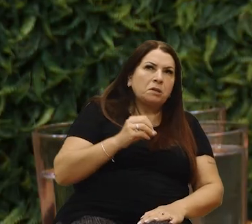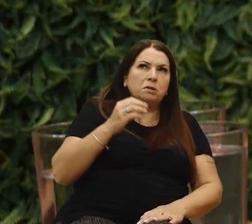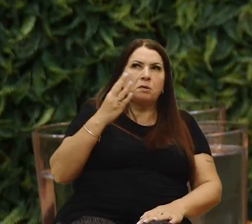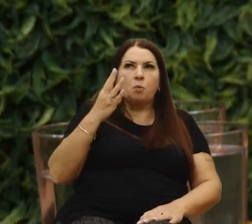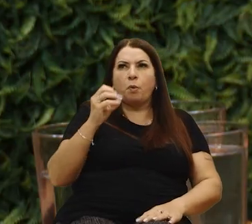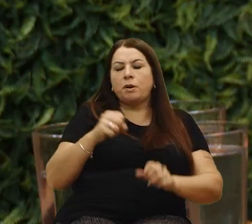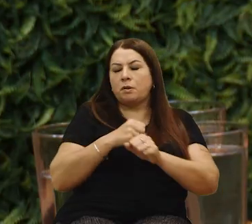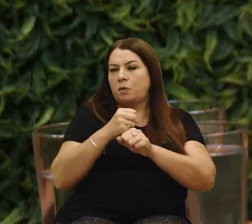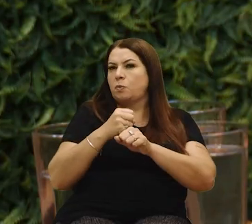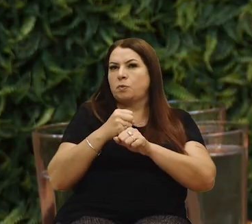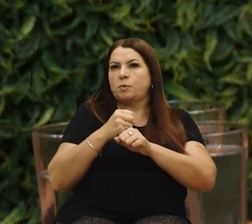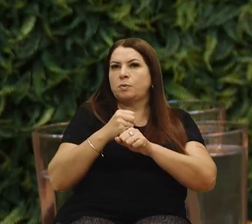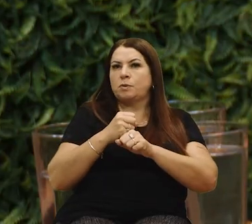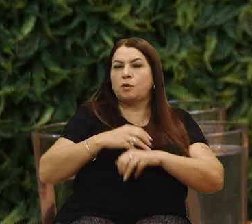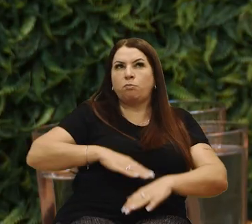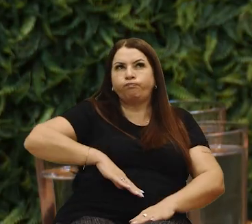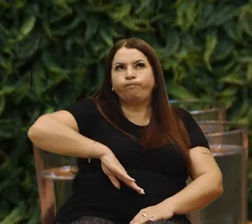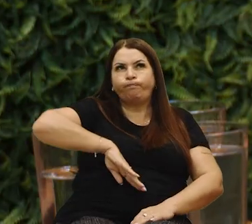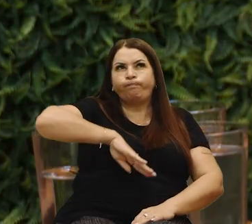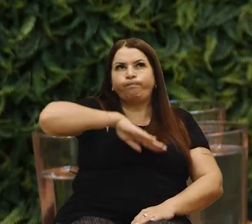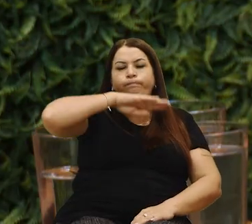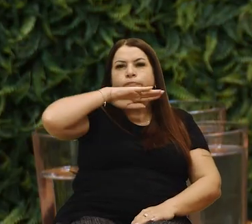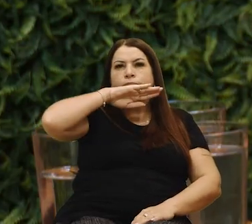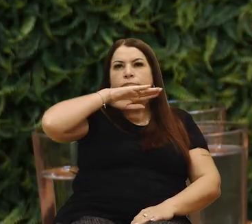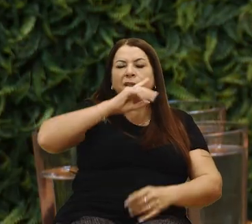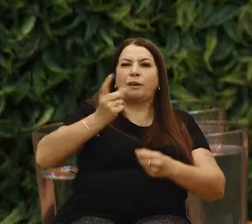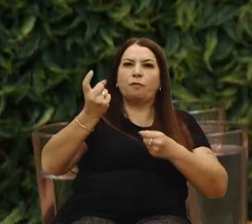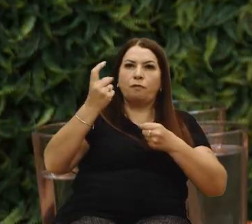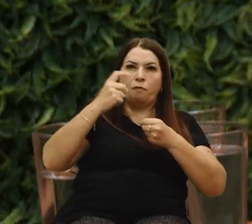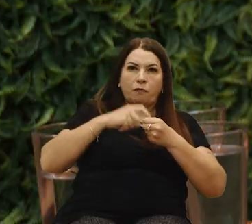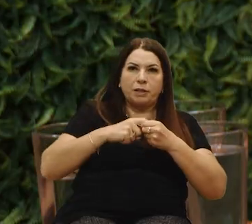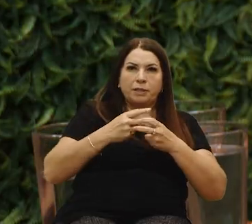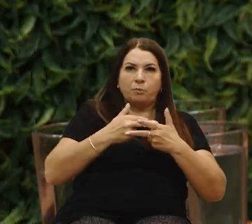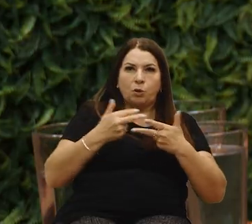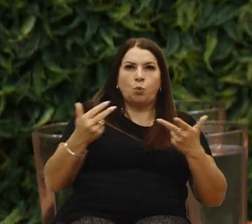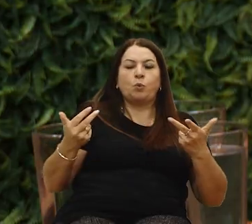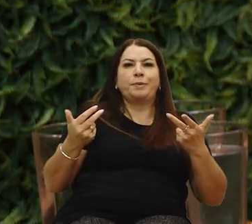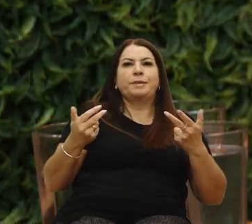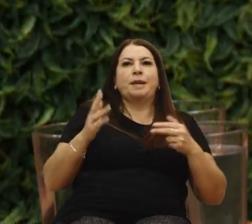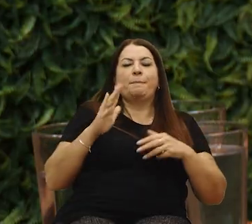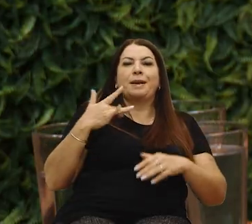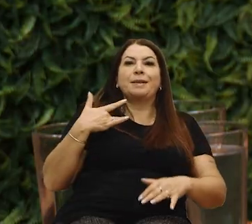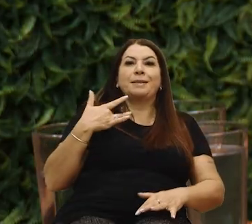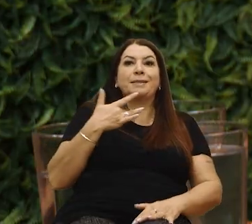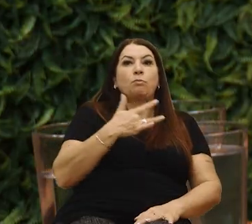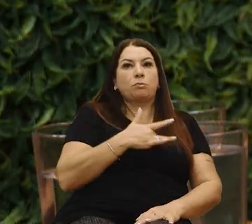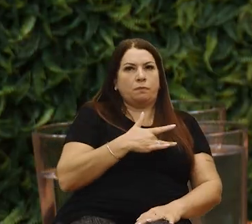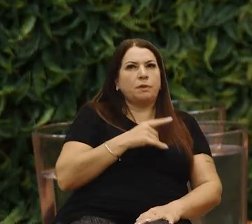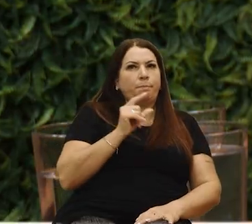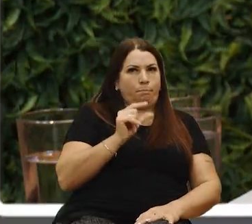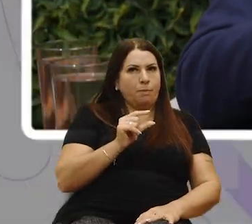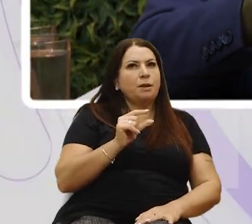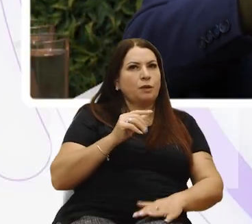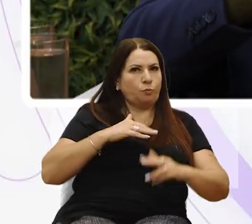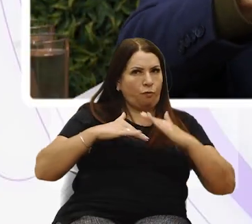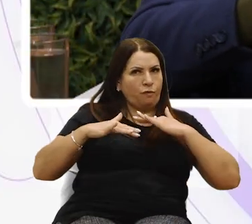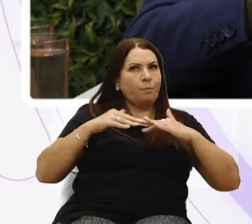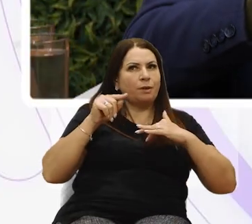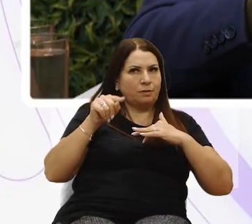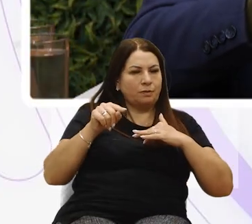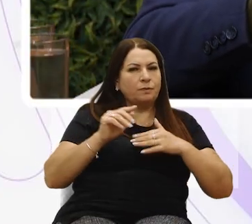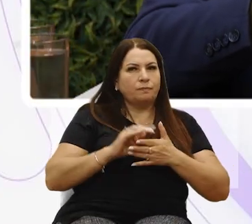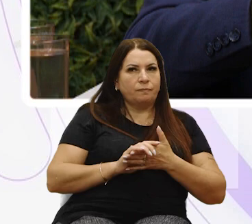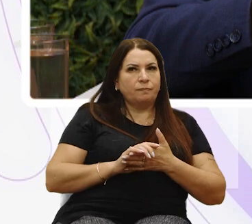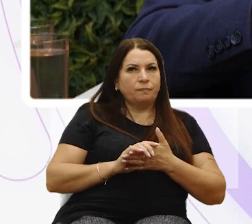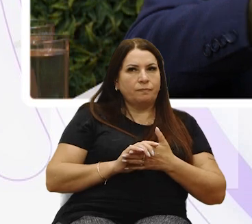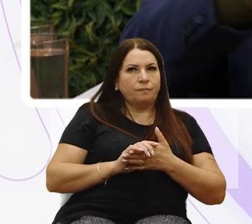anos, nós vamos nos saturar e nós vamos voltar a algo que é mais saudável. Já tem pequenos movimentos nesse